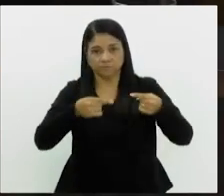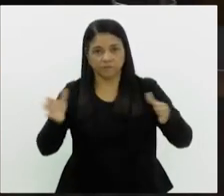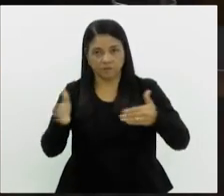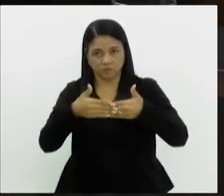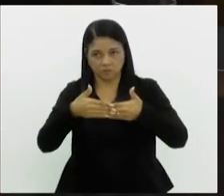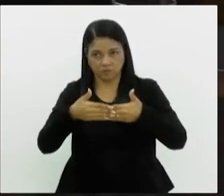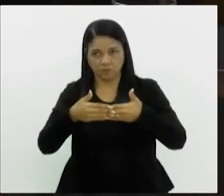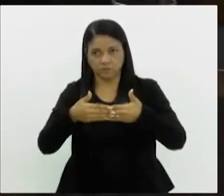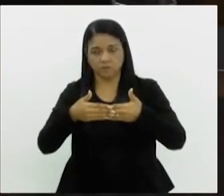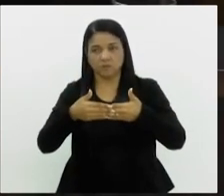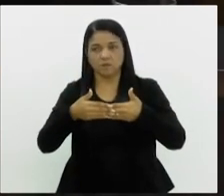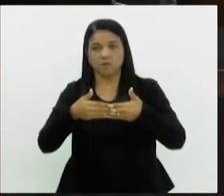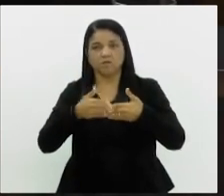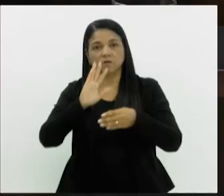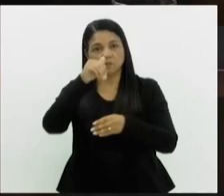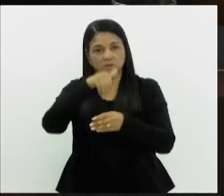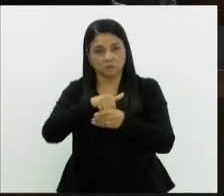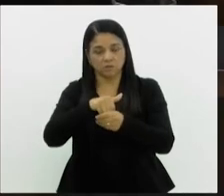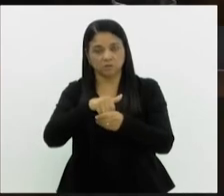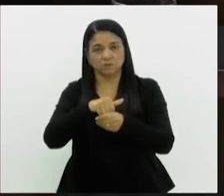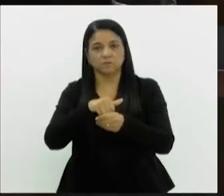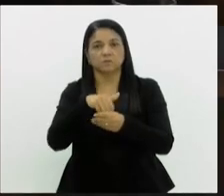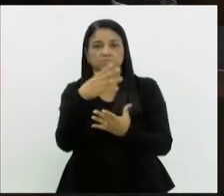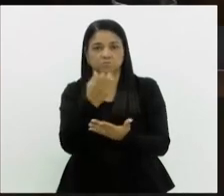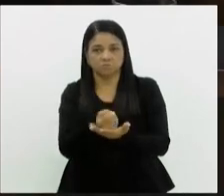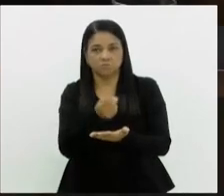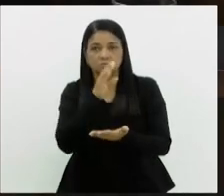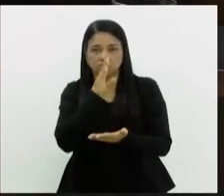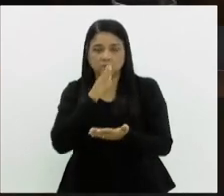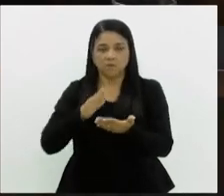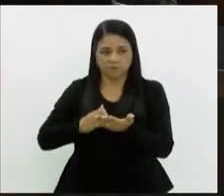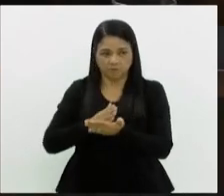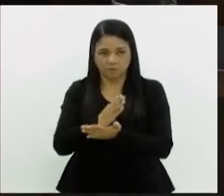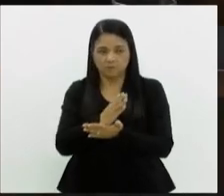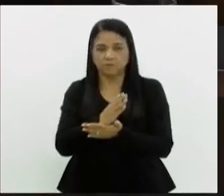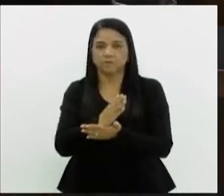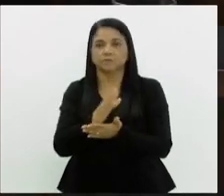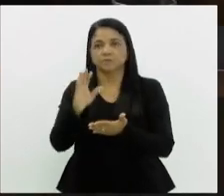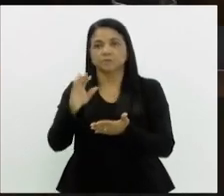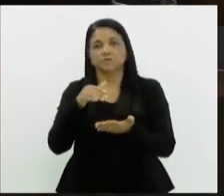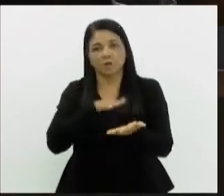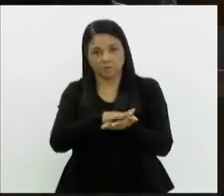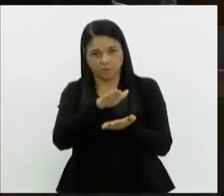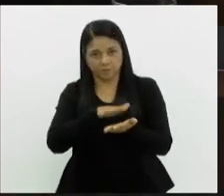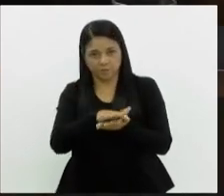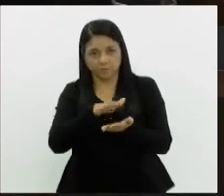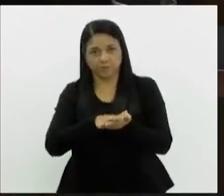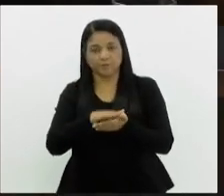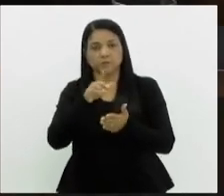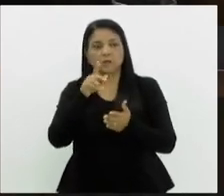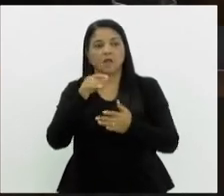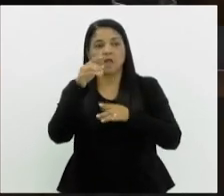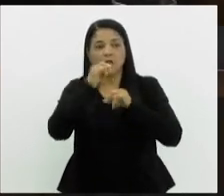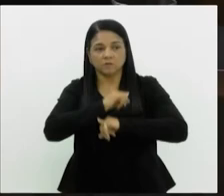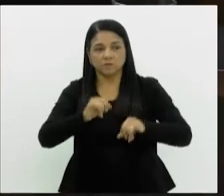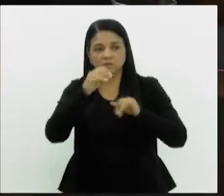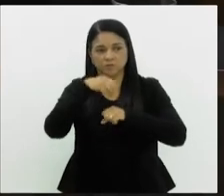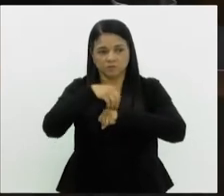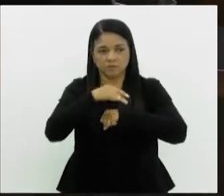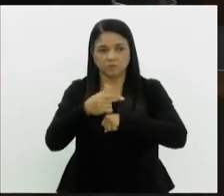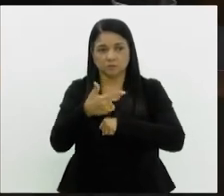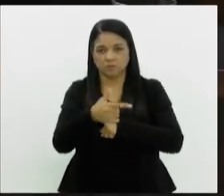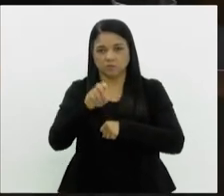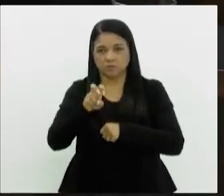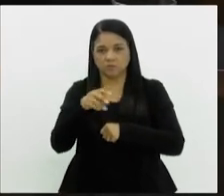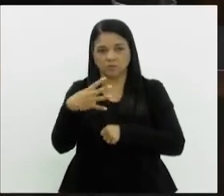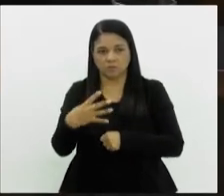discutir, encerrada a discussão. Em votação, senhores que aprovam, permanentes como estão, aprovado, vai à publicação. Anuncio indicação legislativa